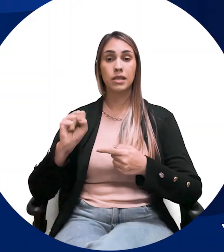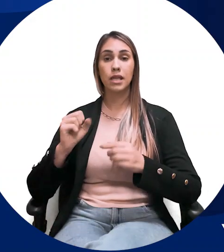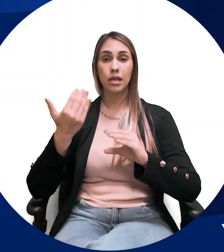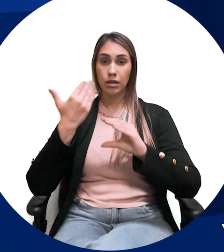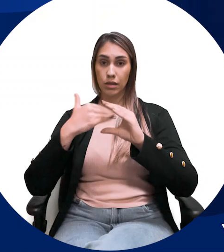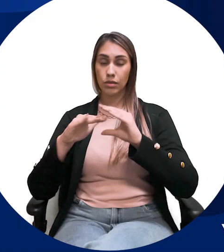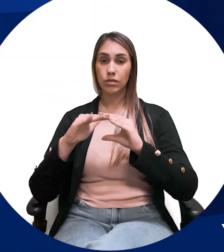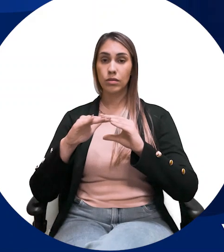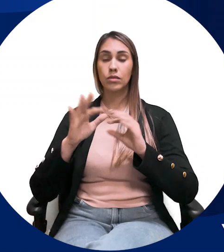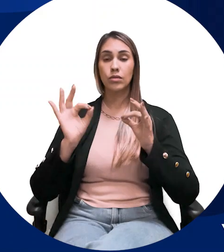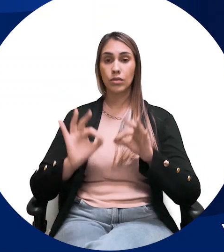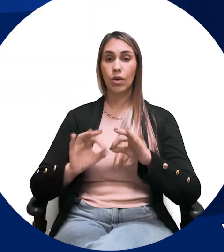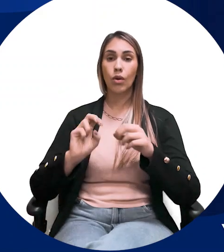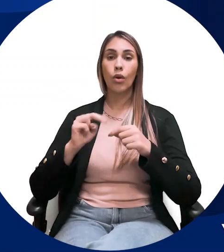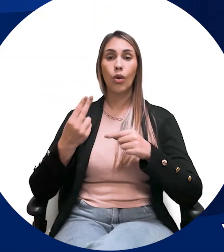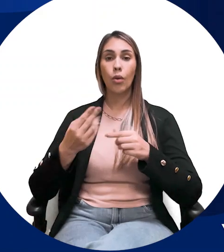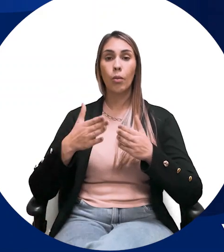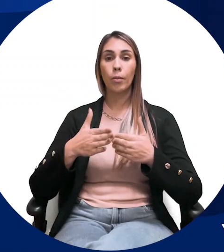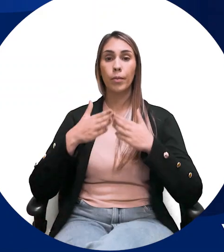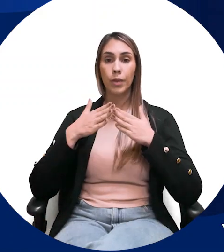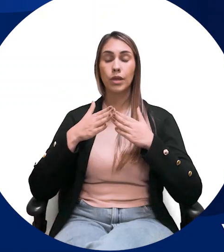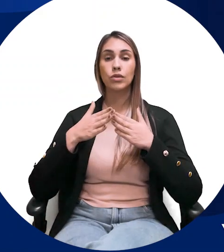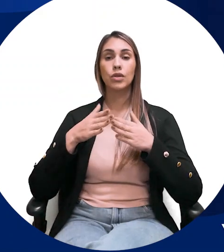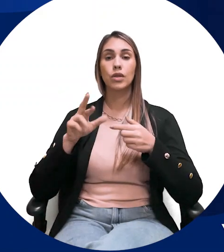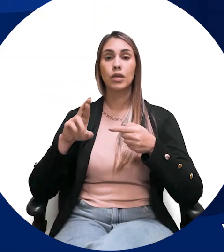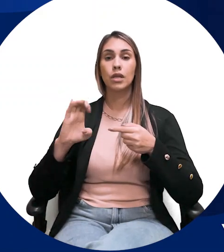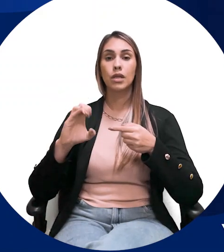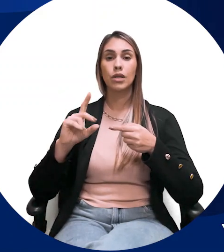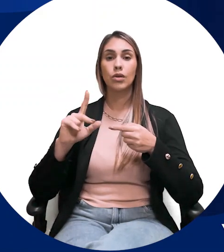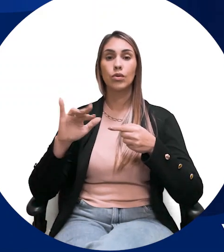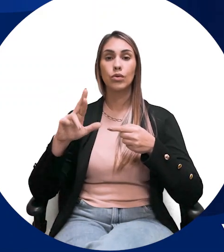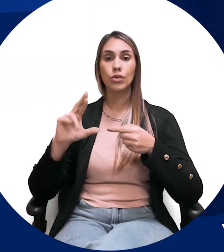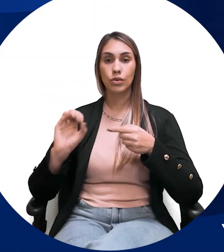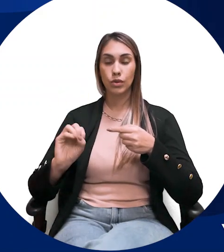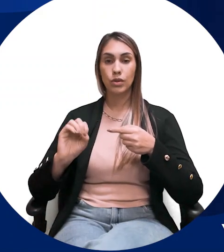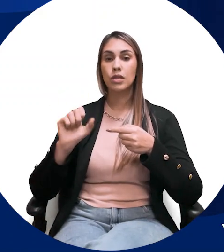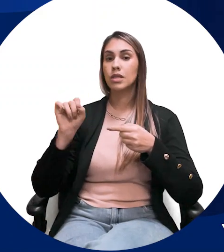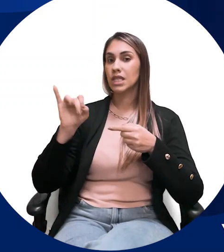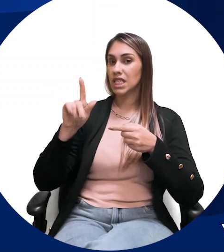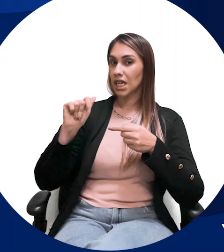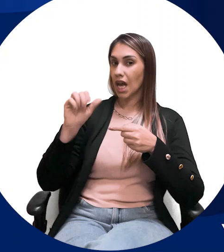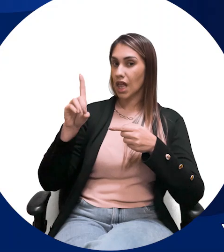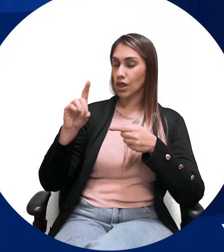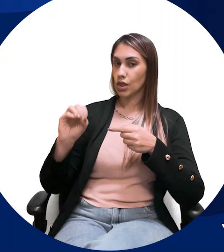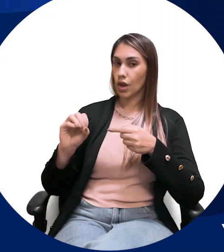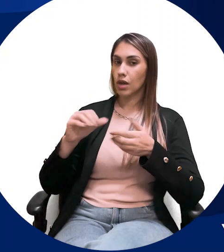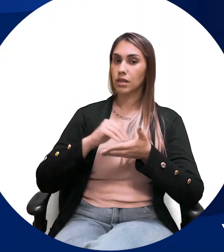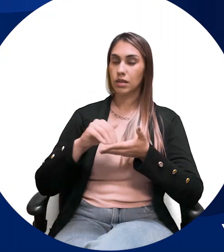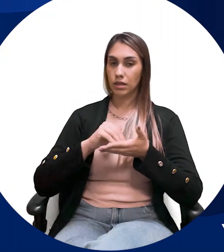PAS/PSS, para envio dos documentos retificado, ou solicitar recurso via novo processo,